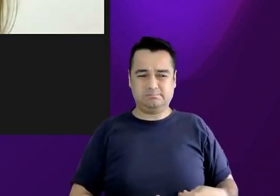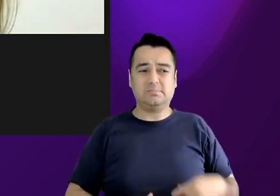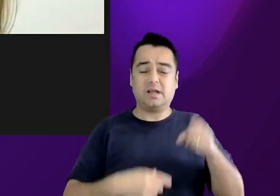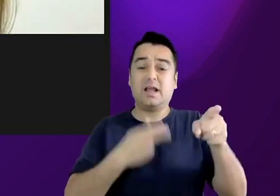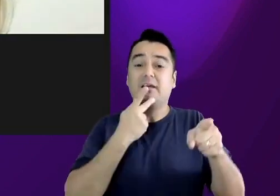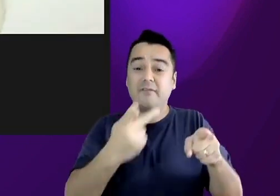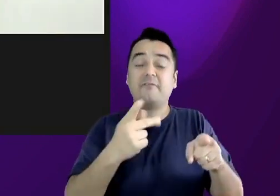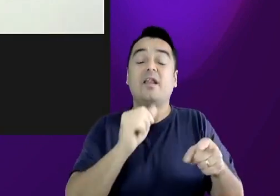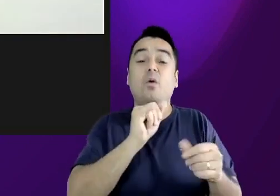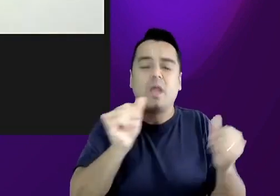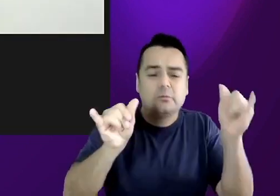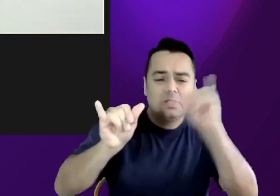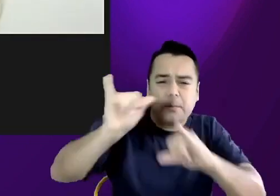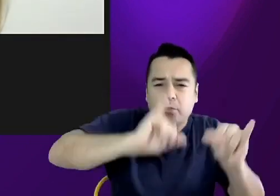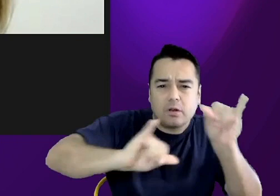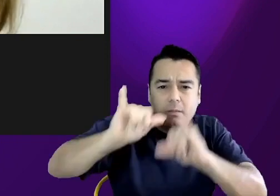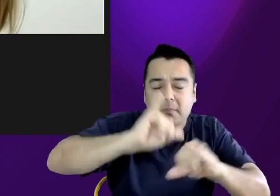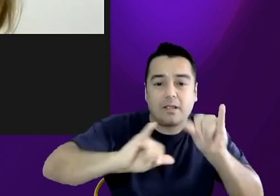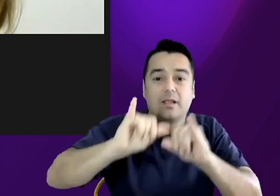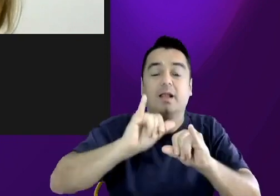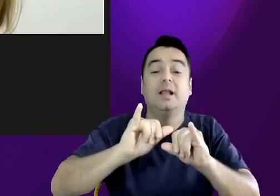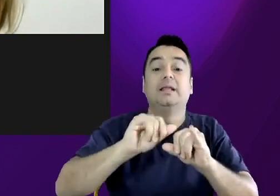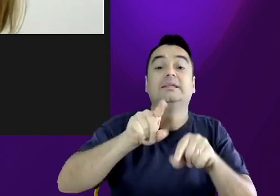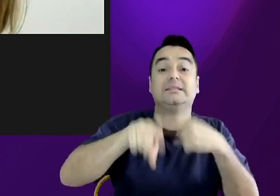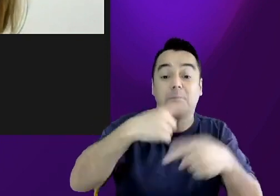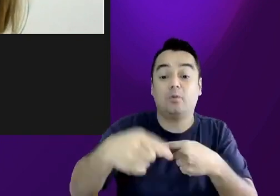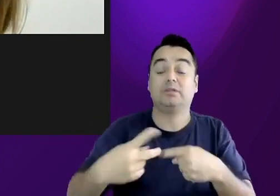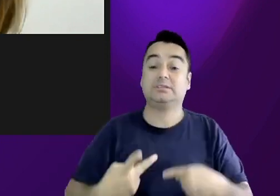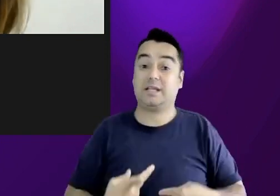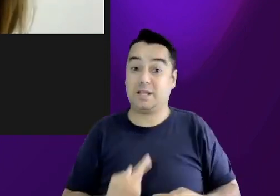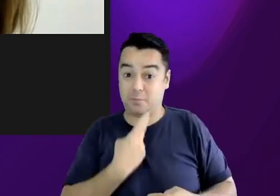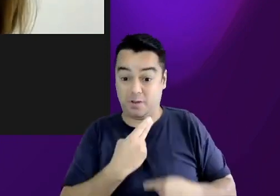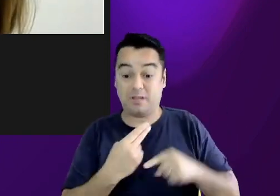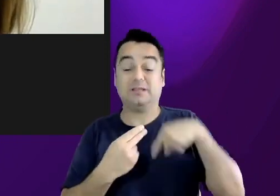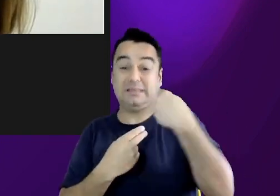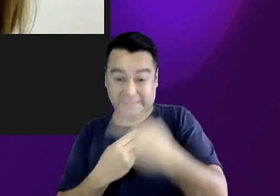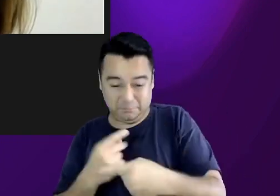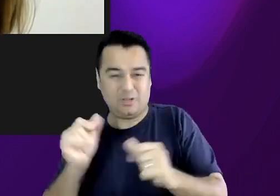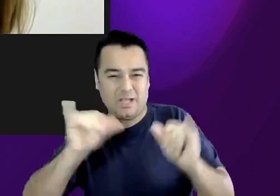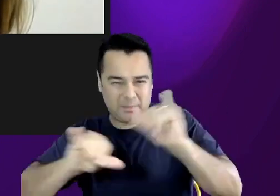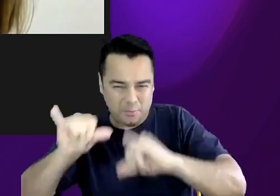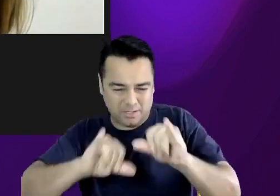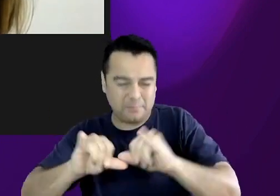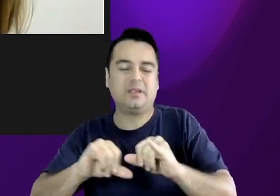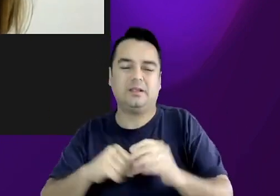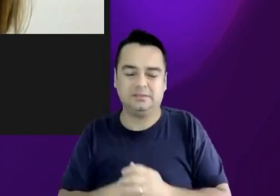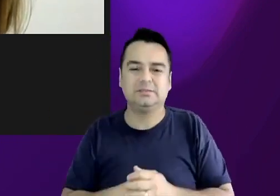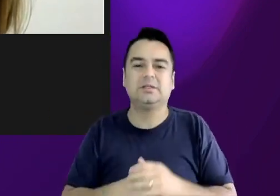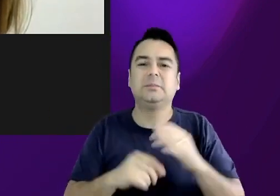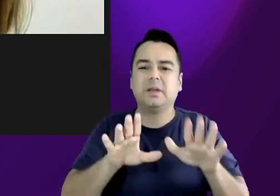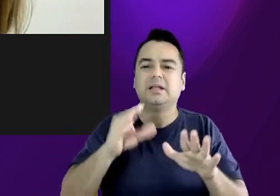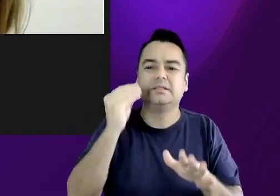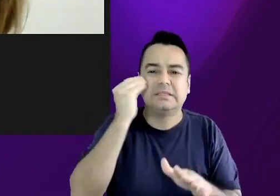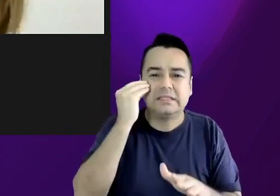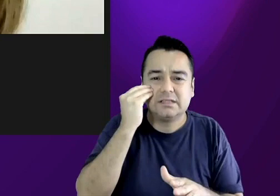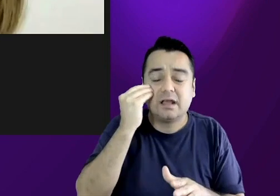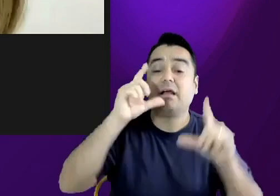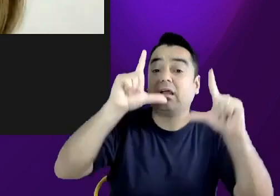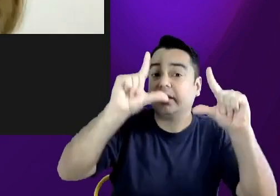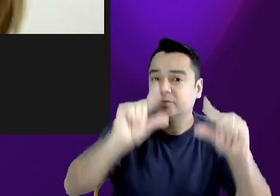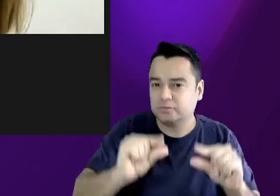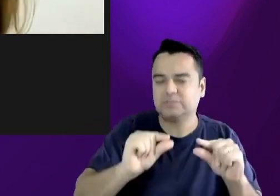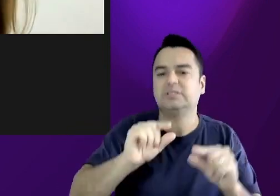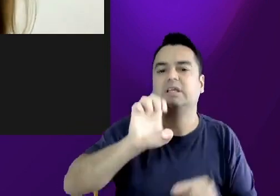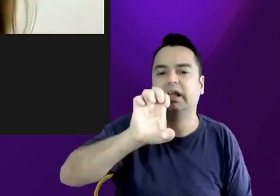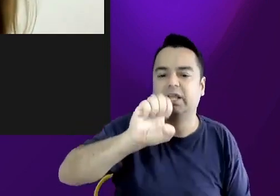quimioterapia pré-operatória versus quimioterapia perioperatória para adenocarcinoma das junções esofogástricas. Muito obrigado, doutora